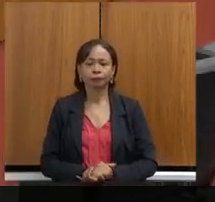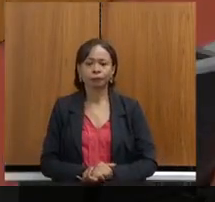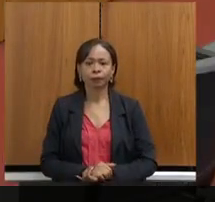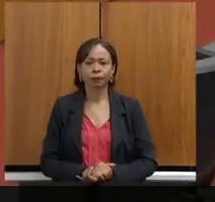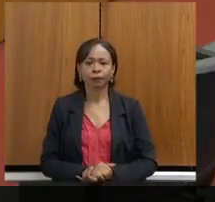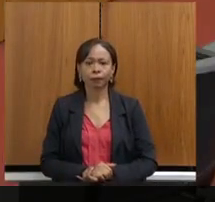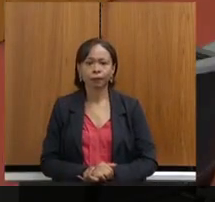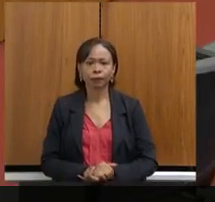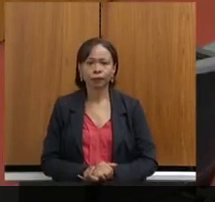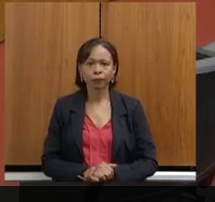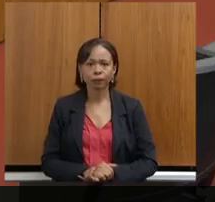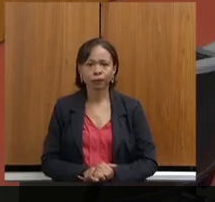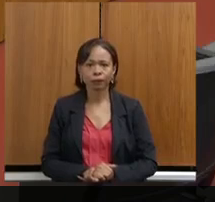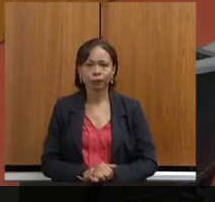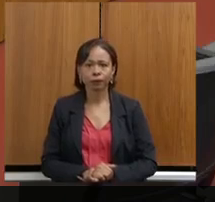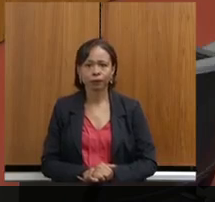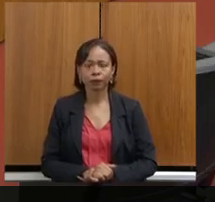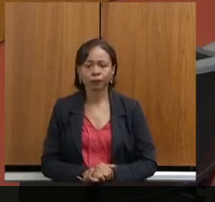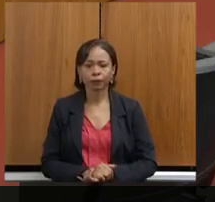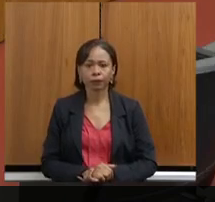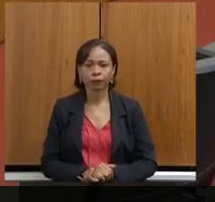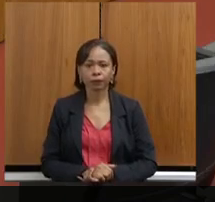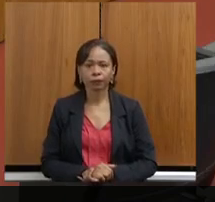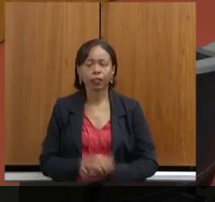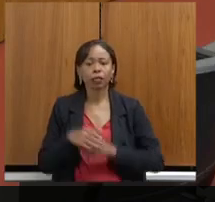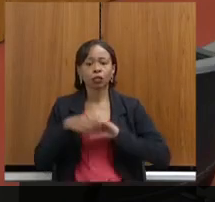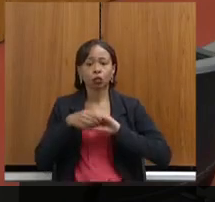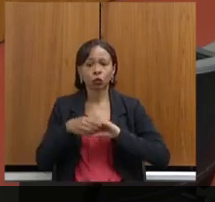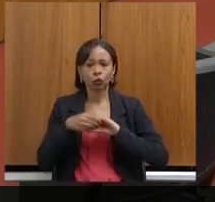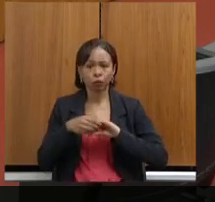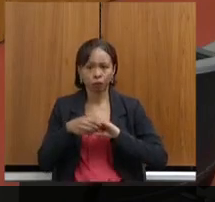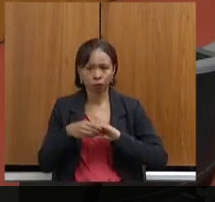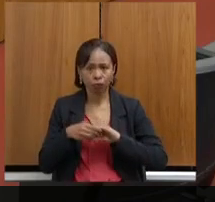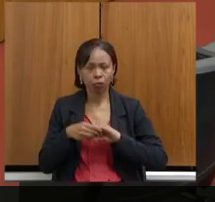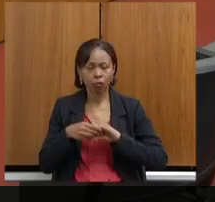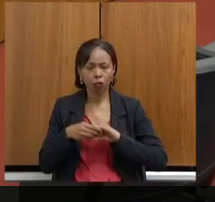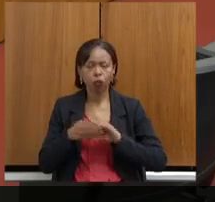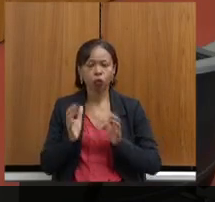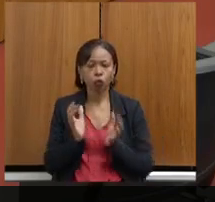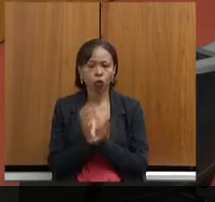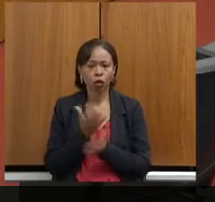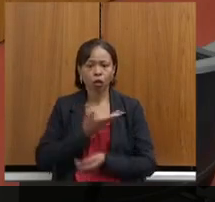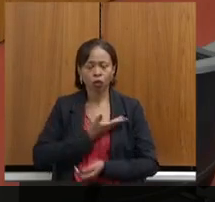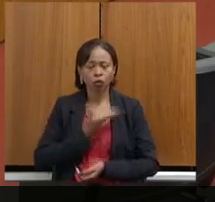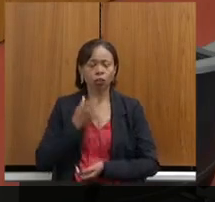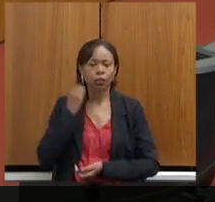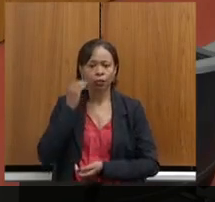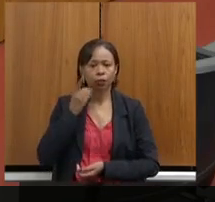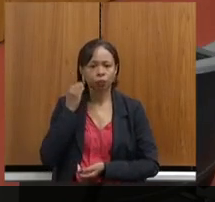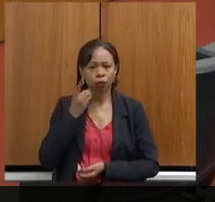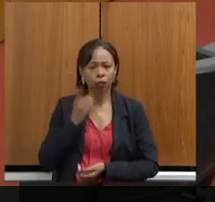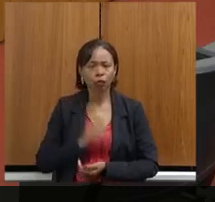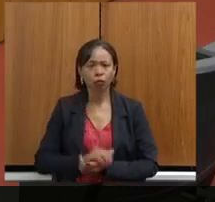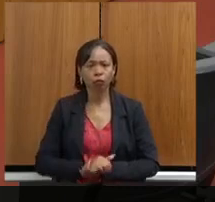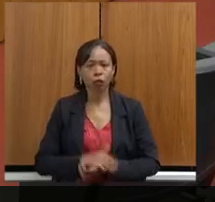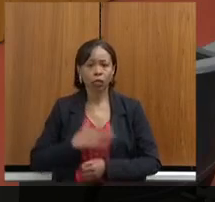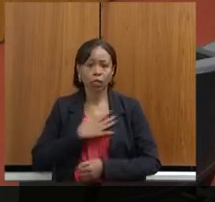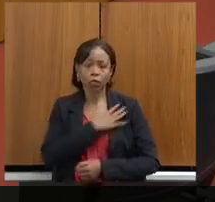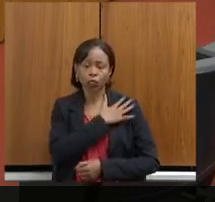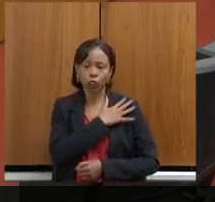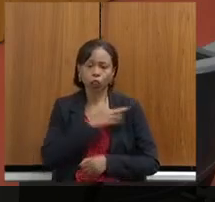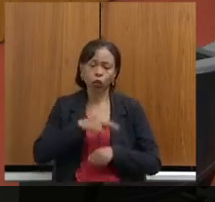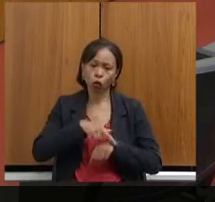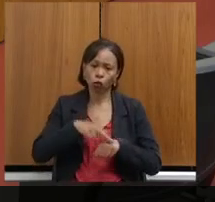Sheila gostaria de cumprimentar os meus colegas de paz Deputado sargento Rodrigues